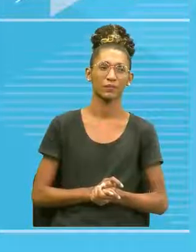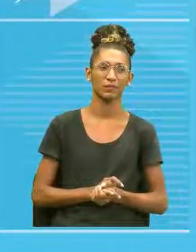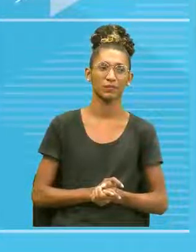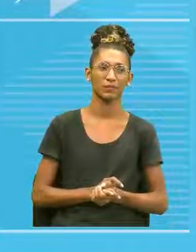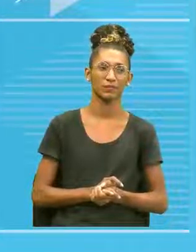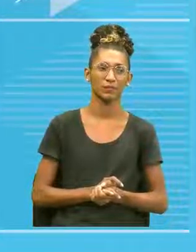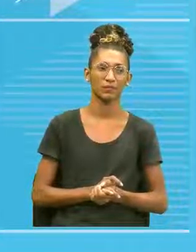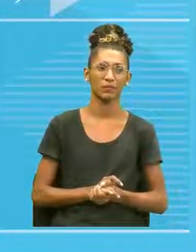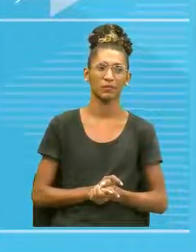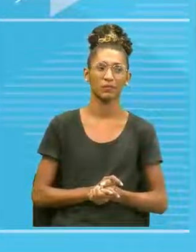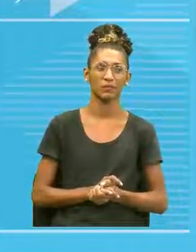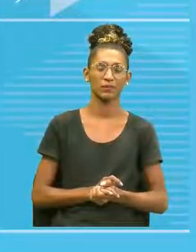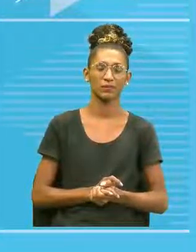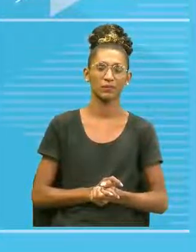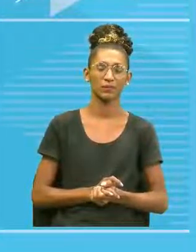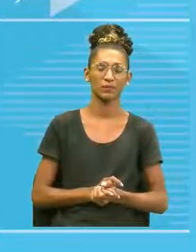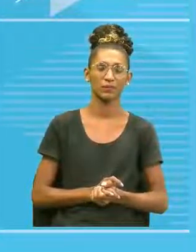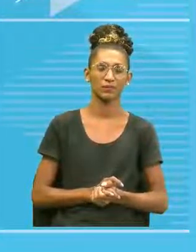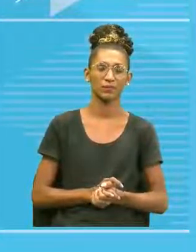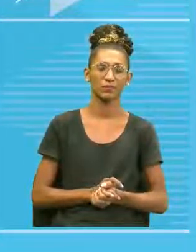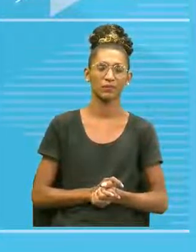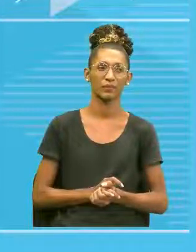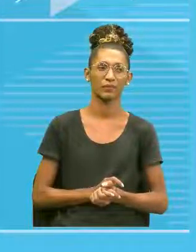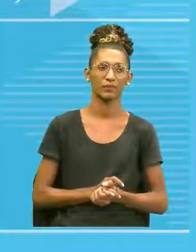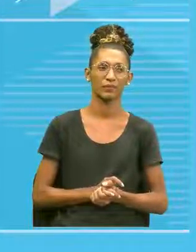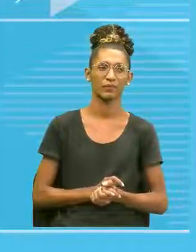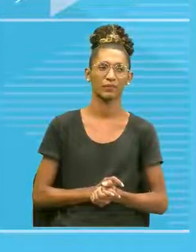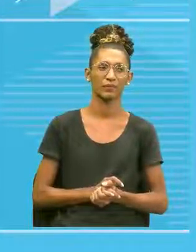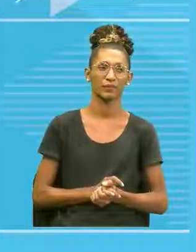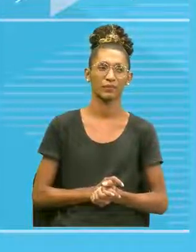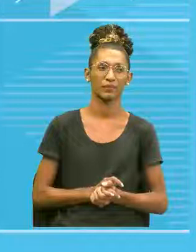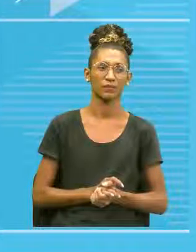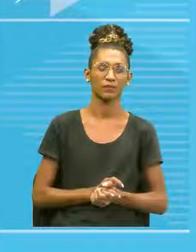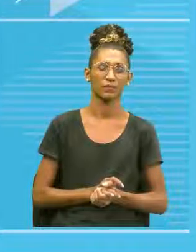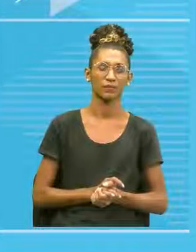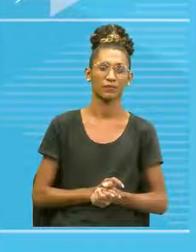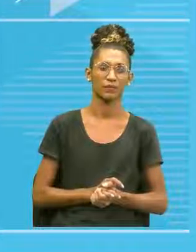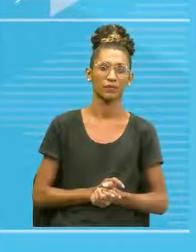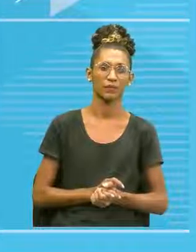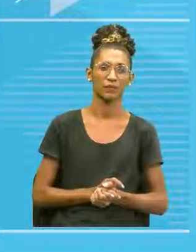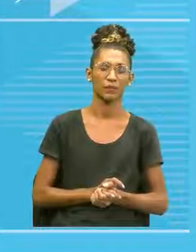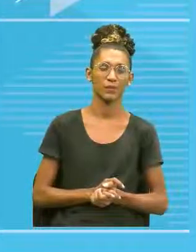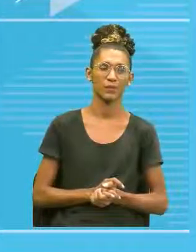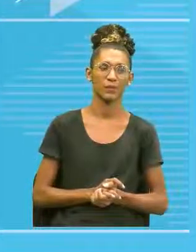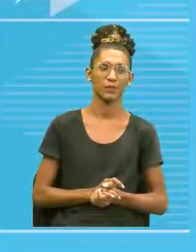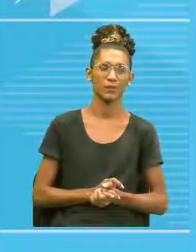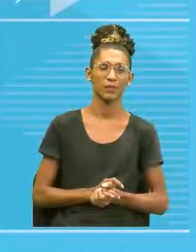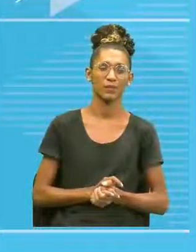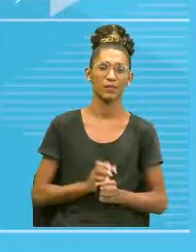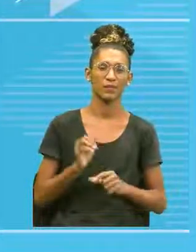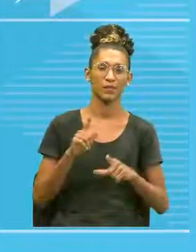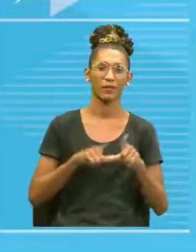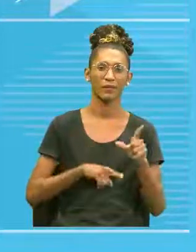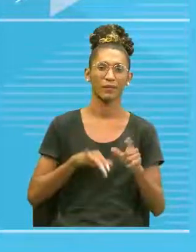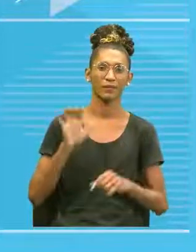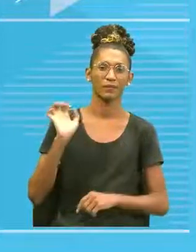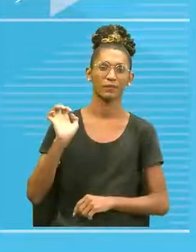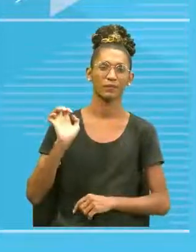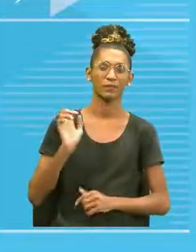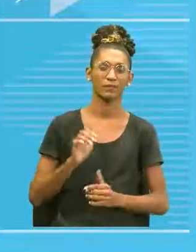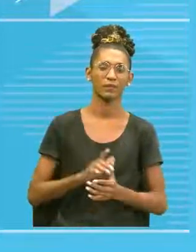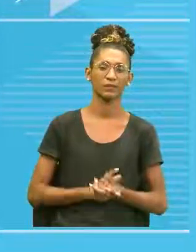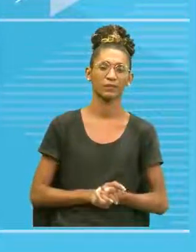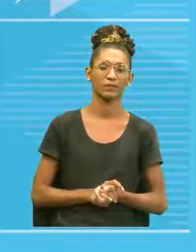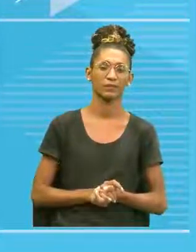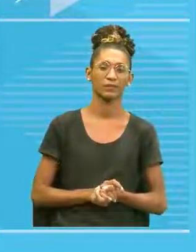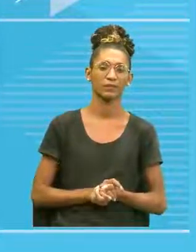ou quando a professora voltou quando lá maestra E aí E aí a letra e